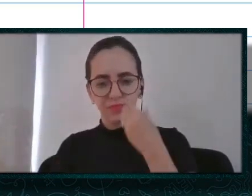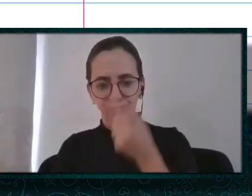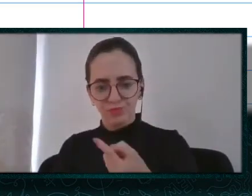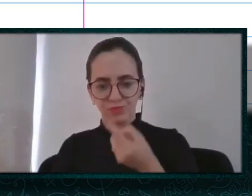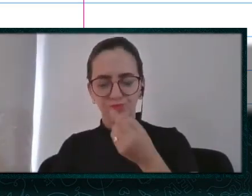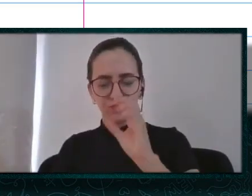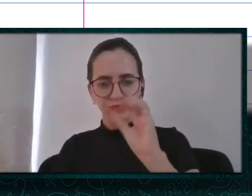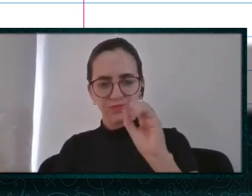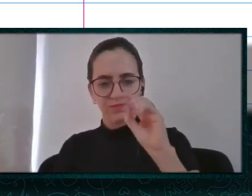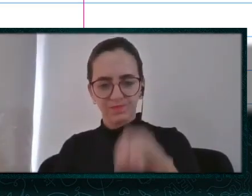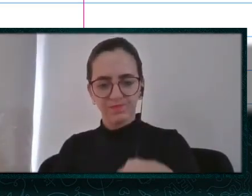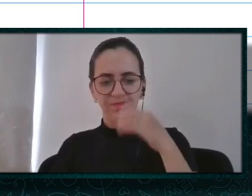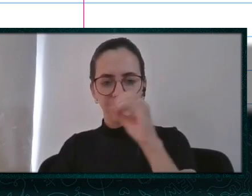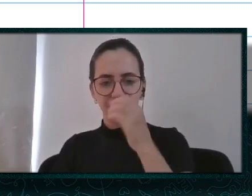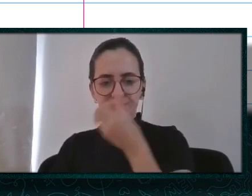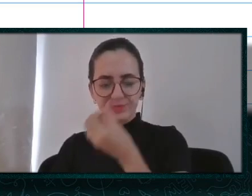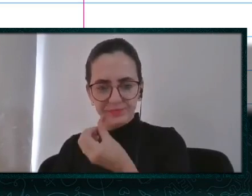ser